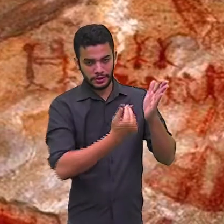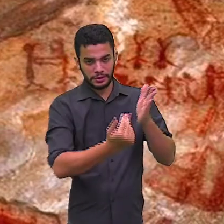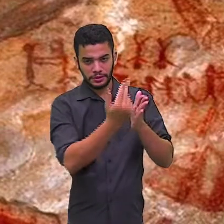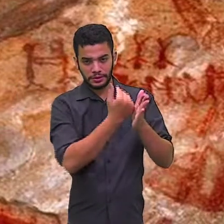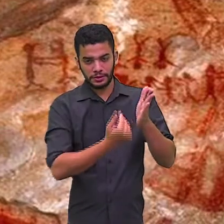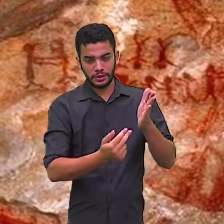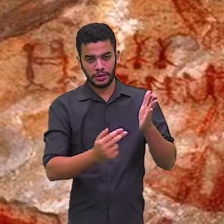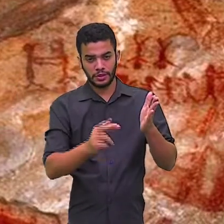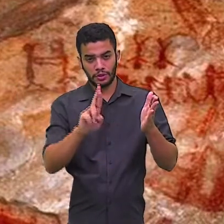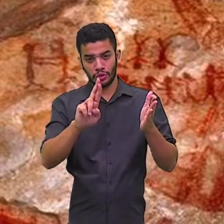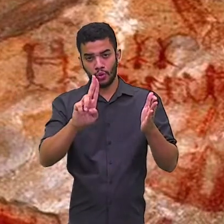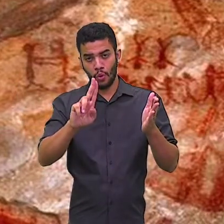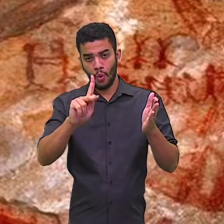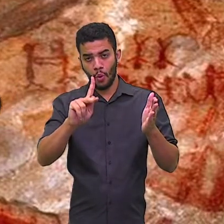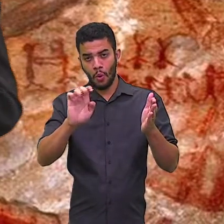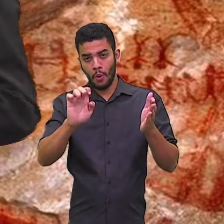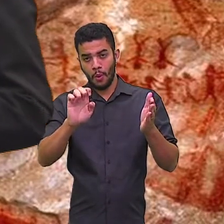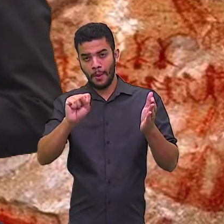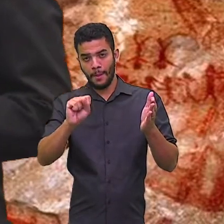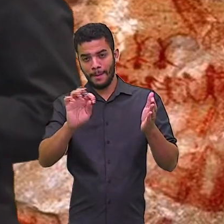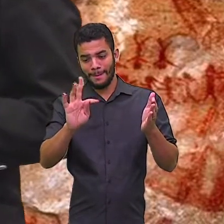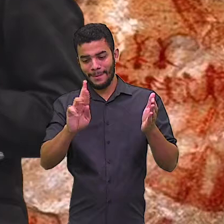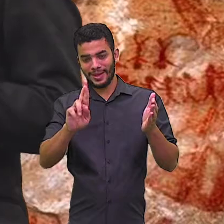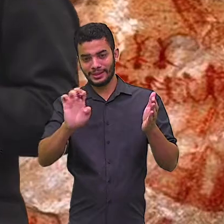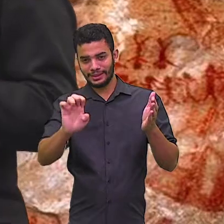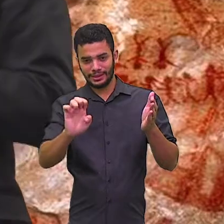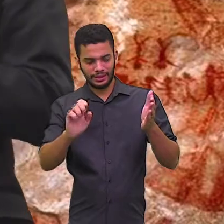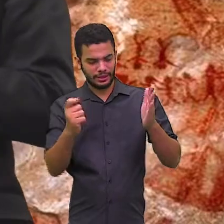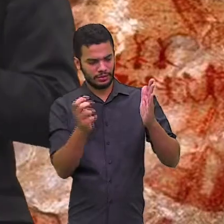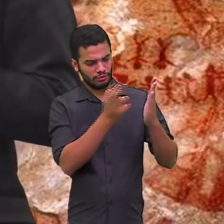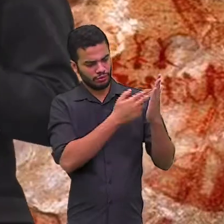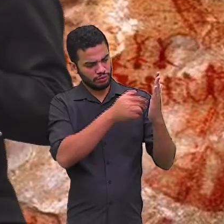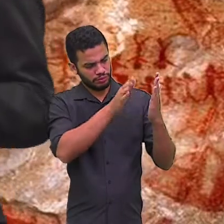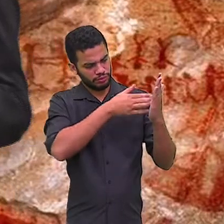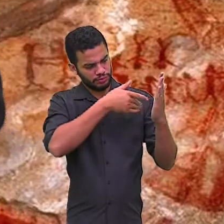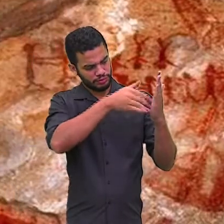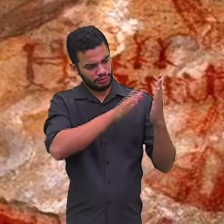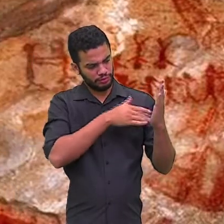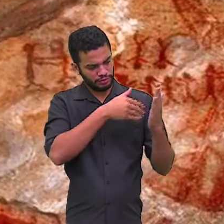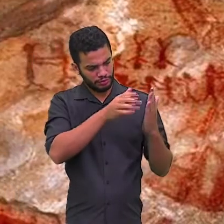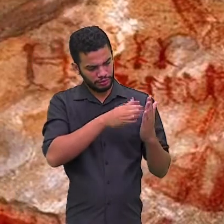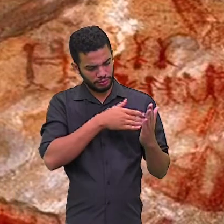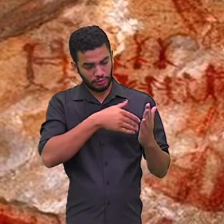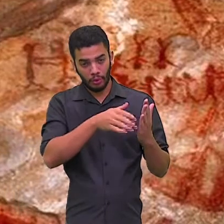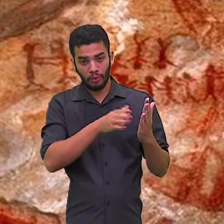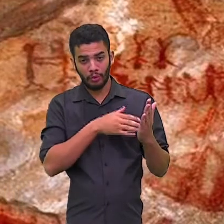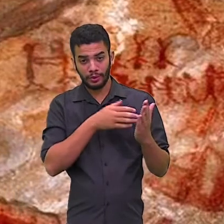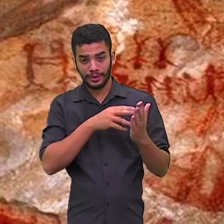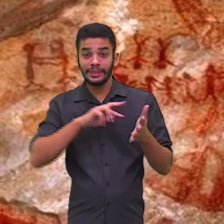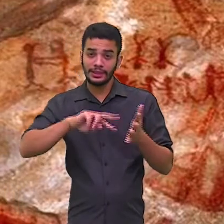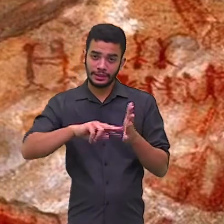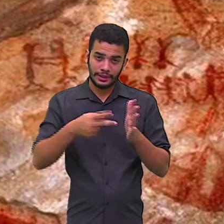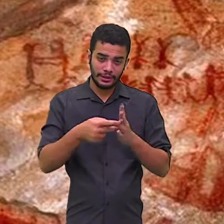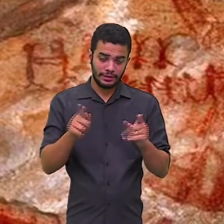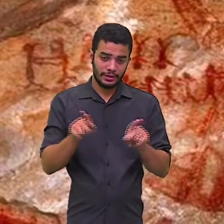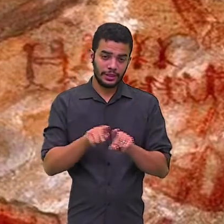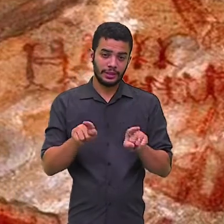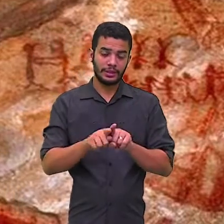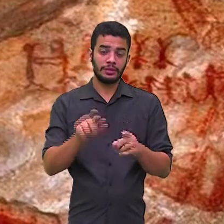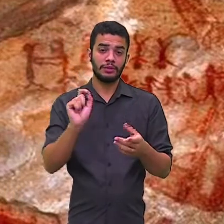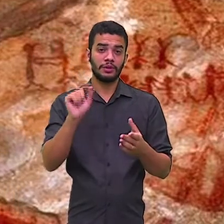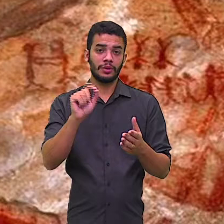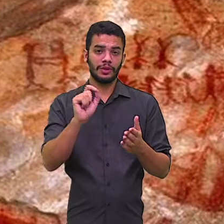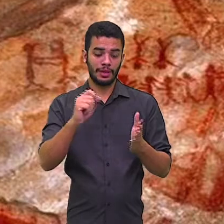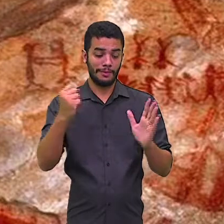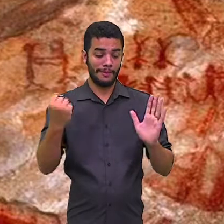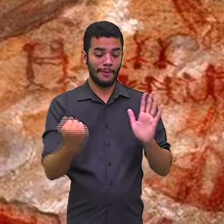arqueologia. Os sítios de arte rupestre, então, fazem parte do patrimônio cultural da humanidade